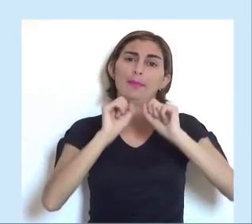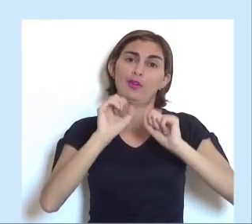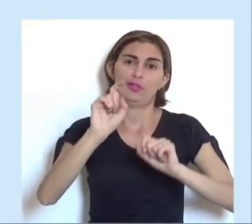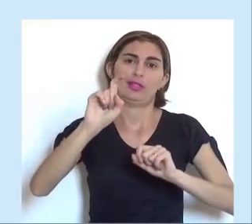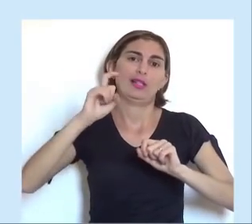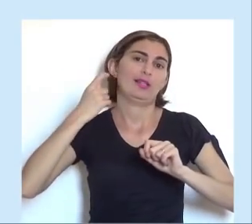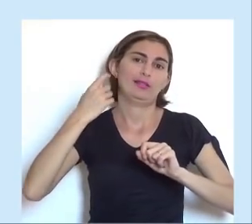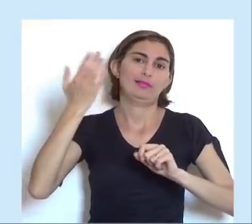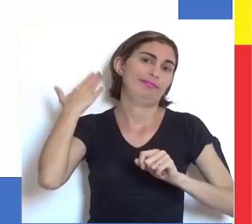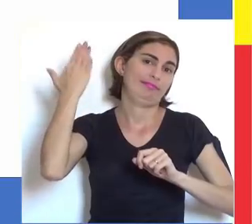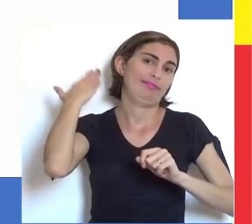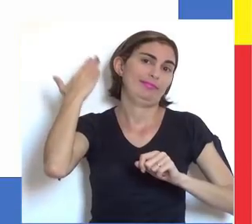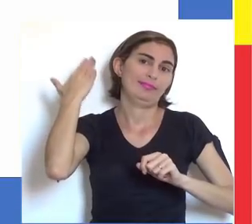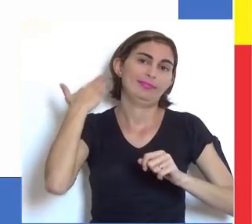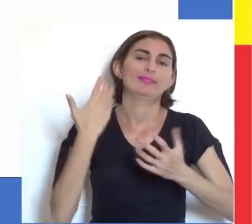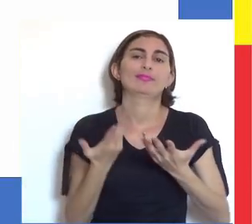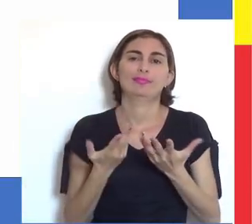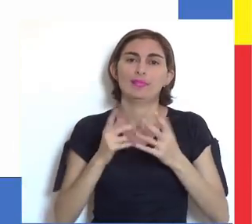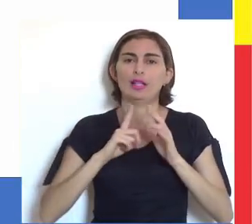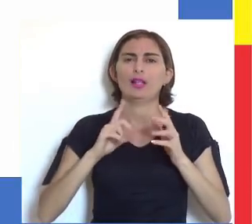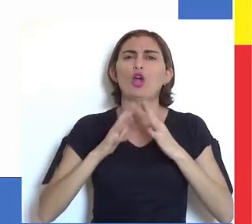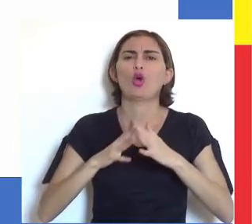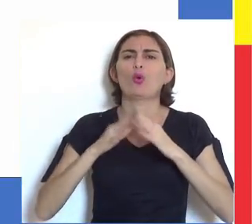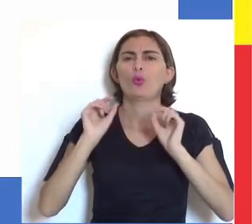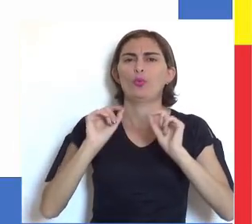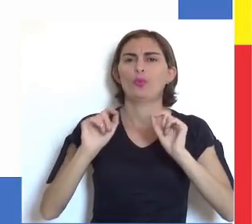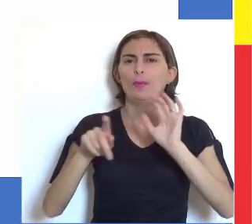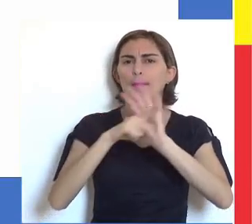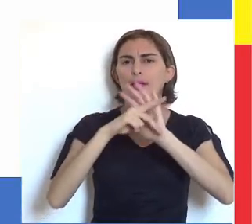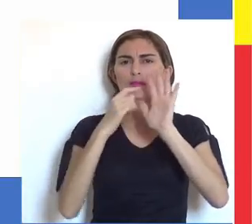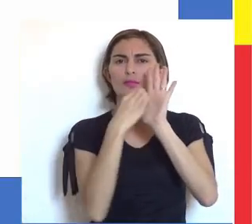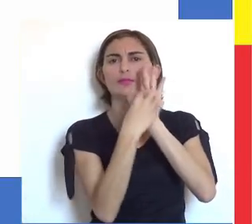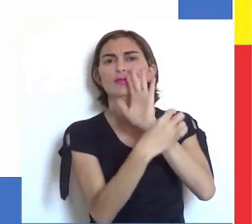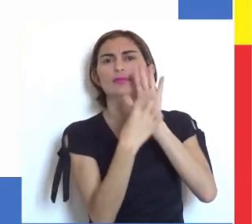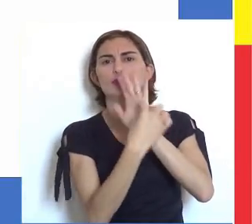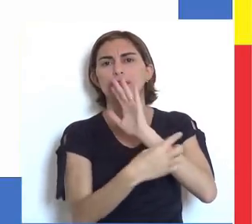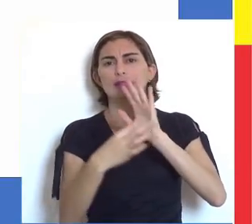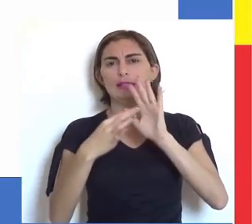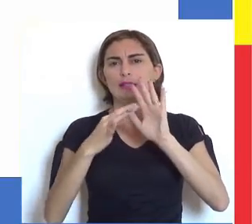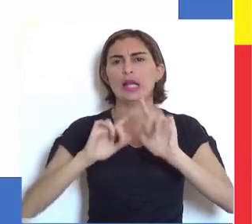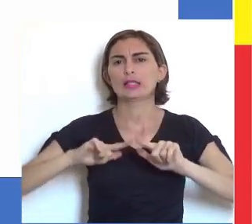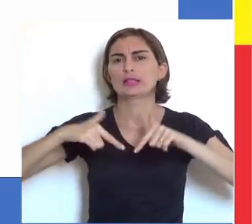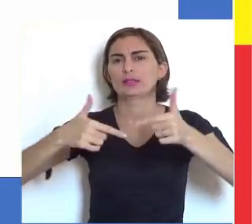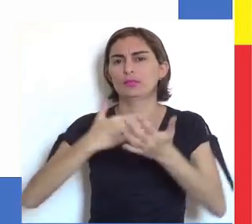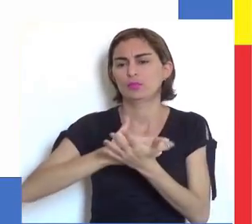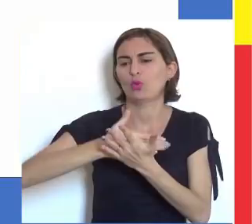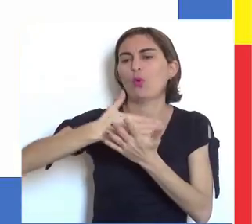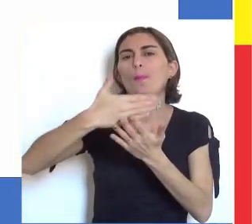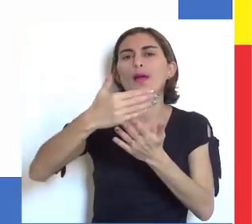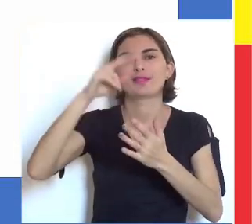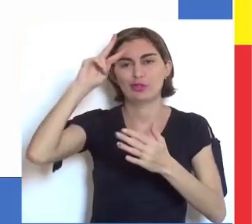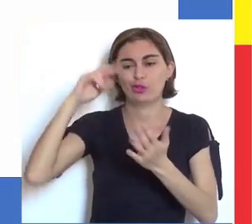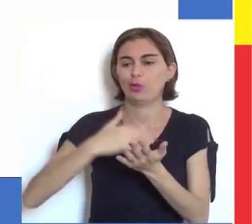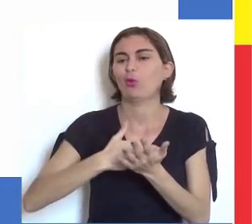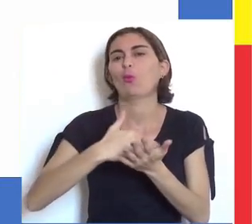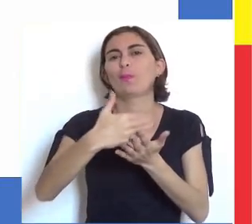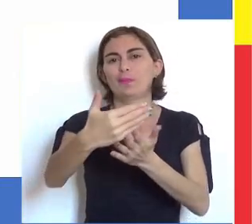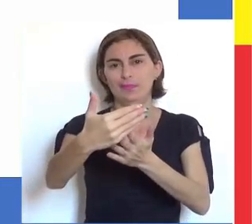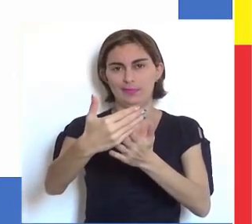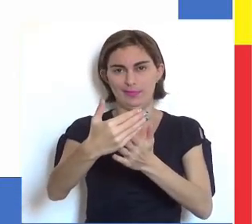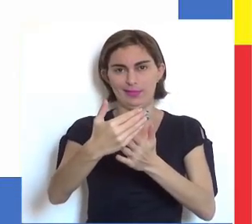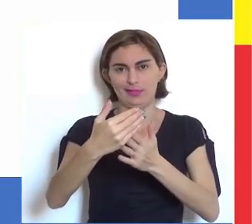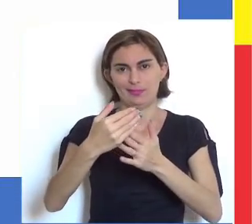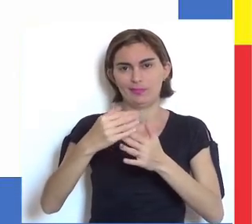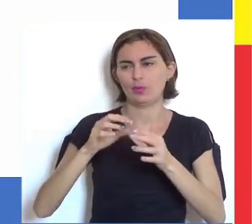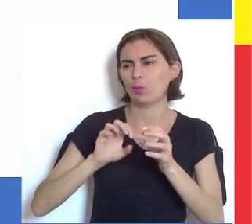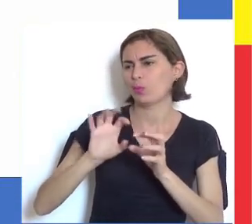aí. E aí tem uma complicação. A complicação é a parte do texto em que a ação tem início propriamente dita.